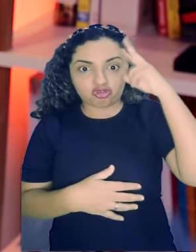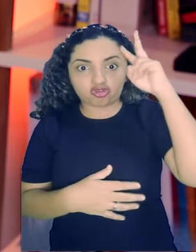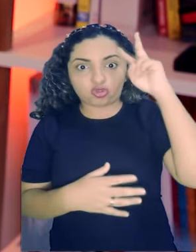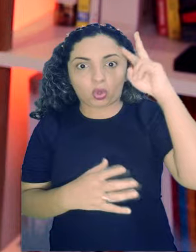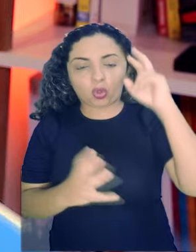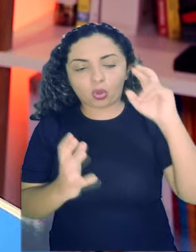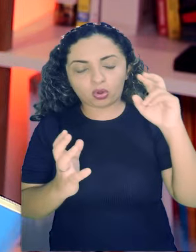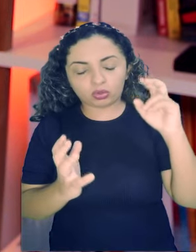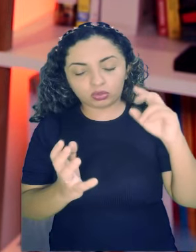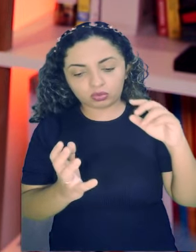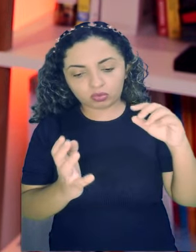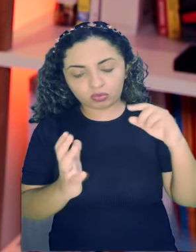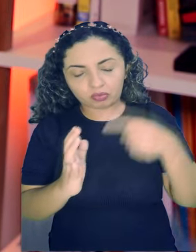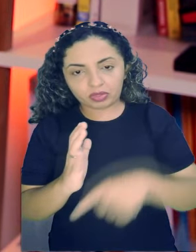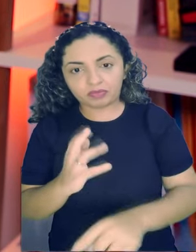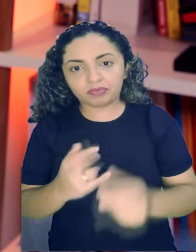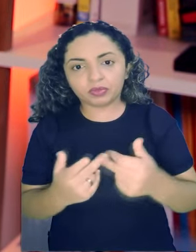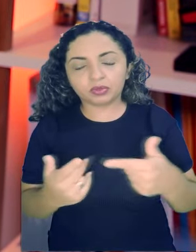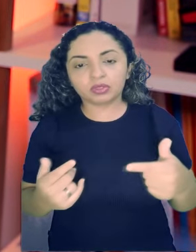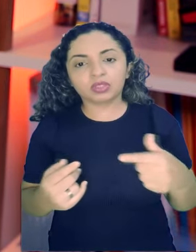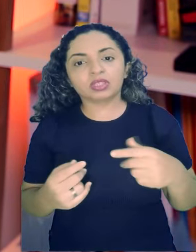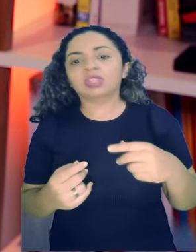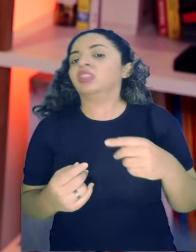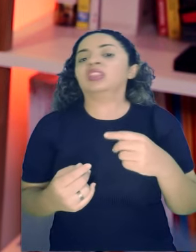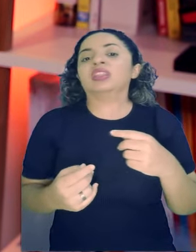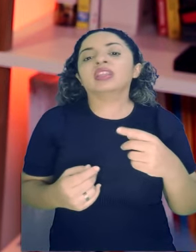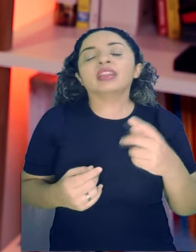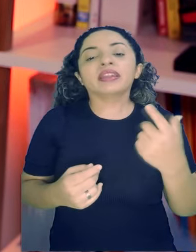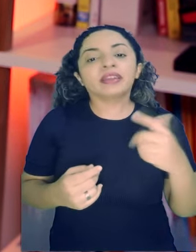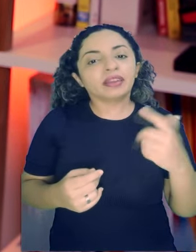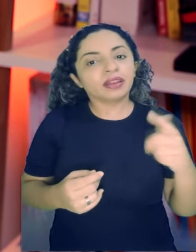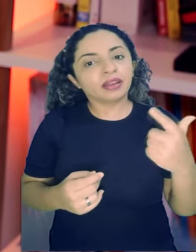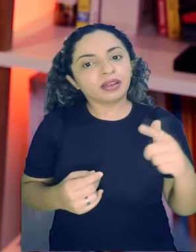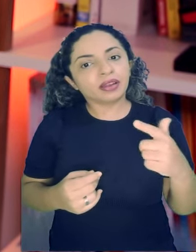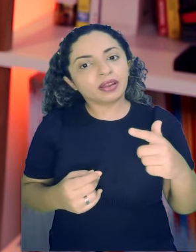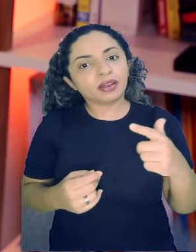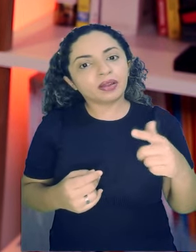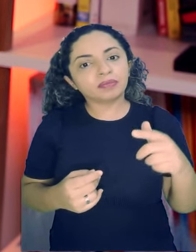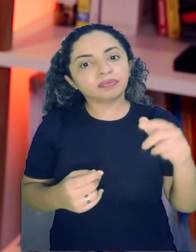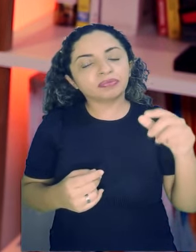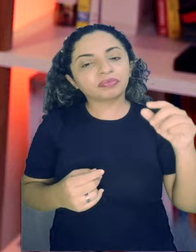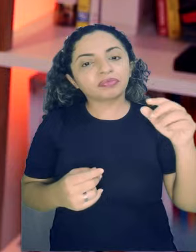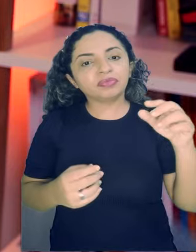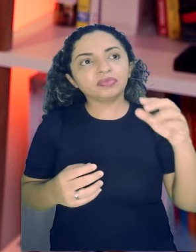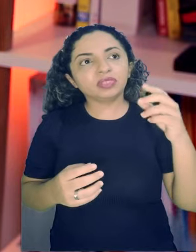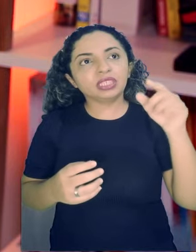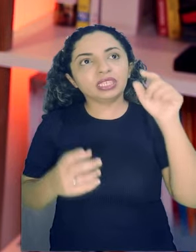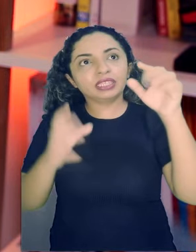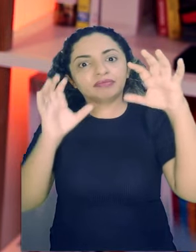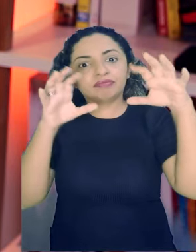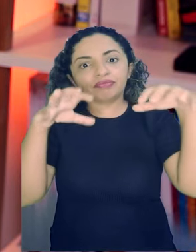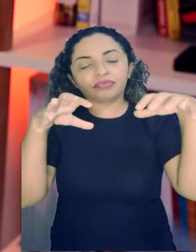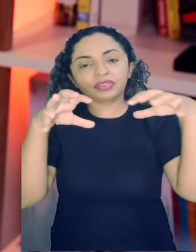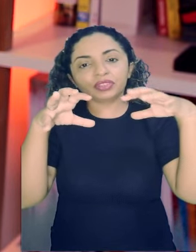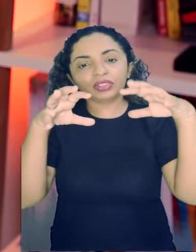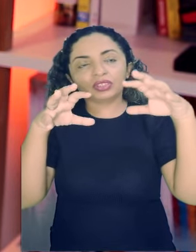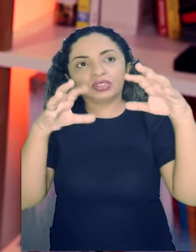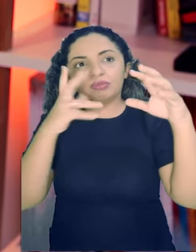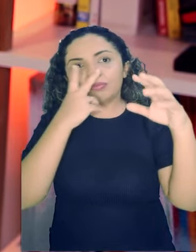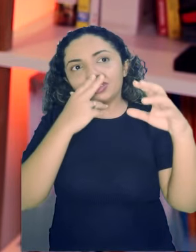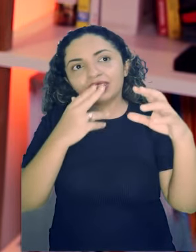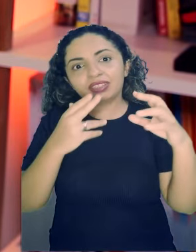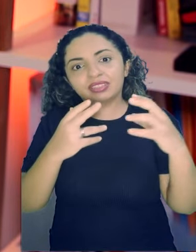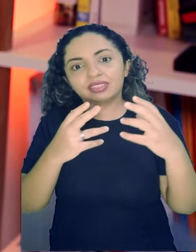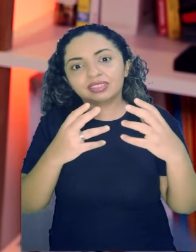histórico assim. Aliás, as soluções que ele coloca aqui para essa a solução dos dois estados é um